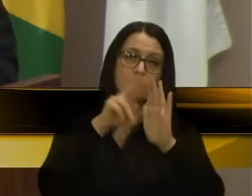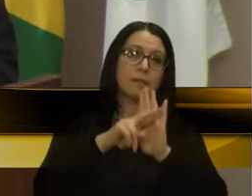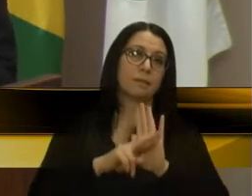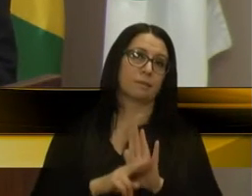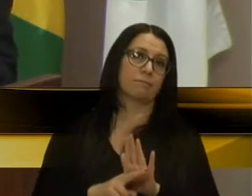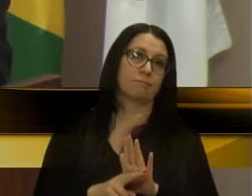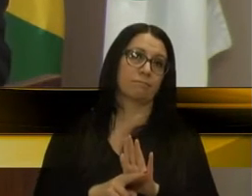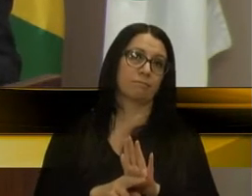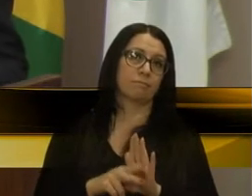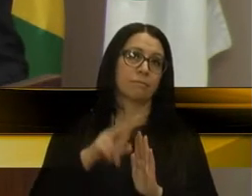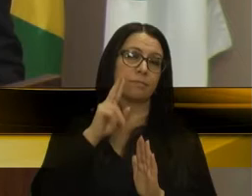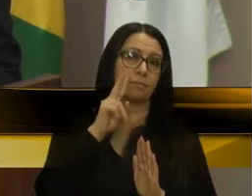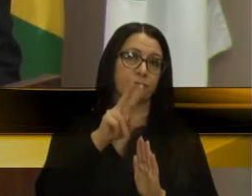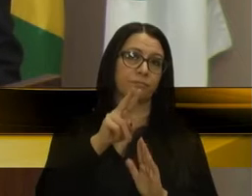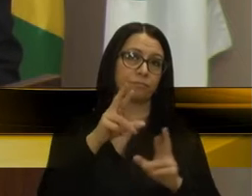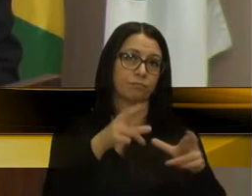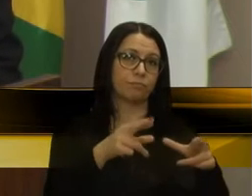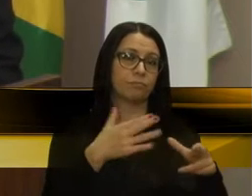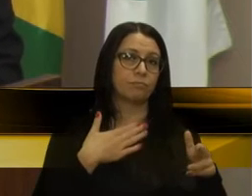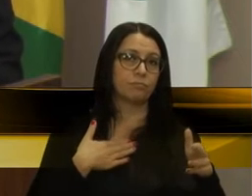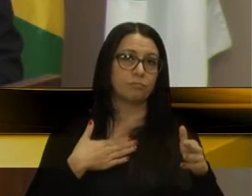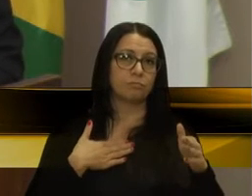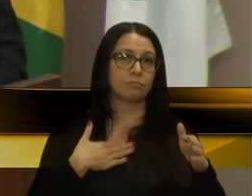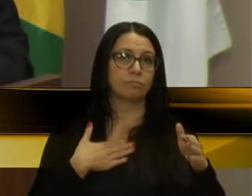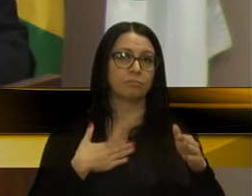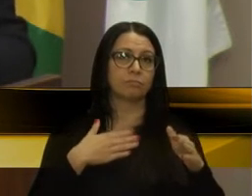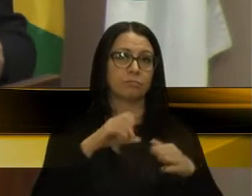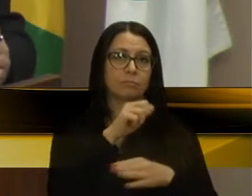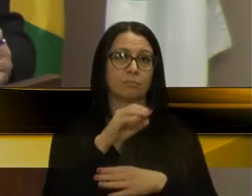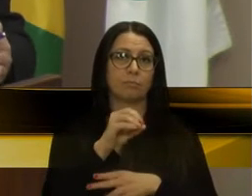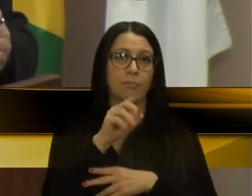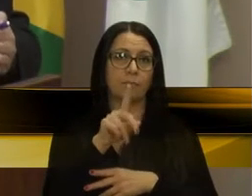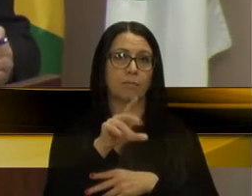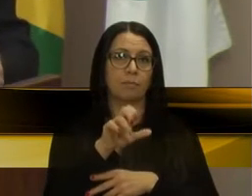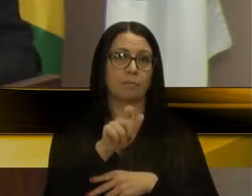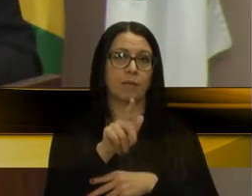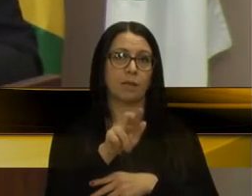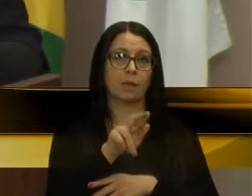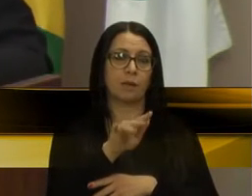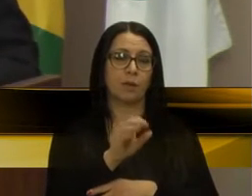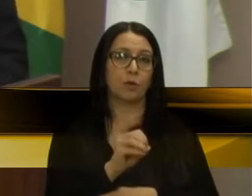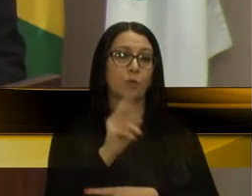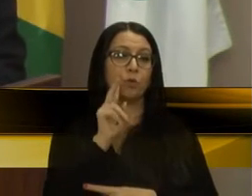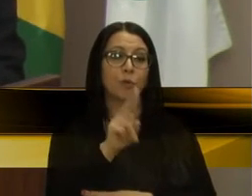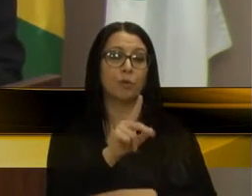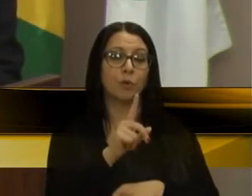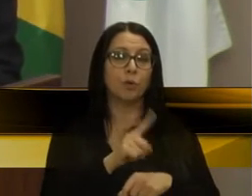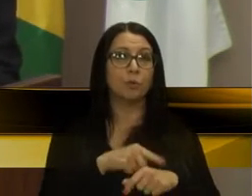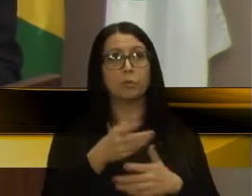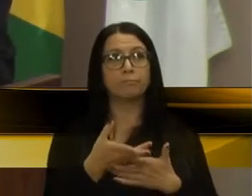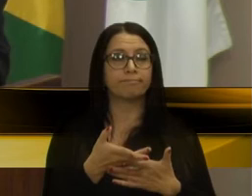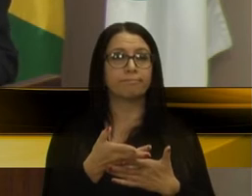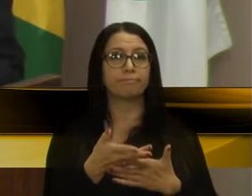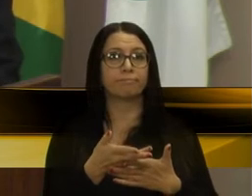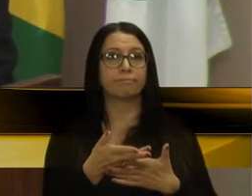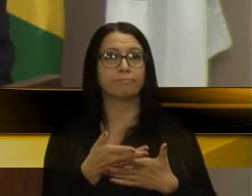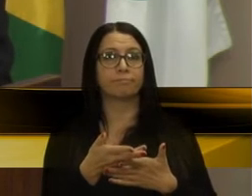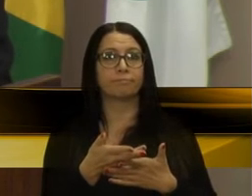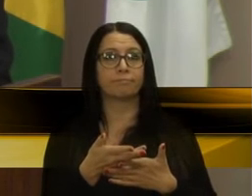trânsito. Eu vejo na região onde eu moro, na região de São Peregrino, a gente pega aí só um período de